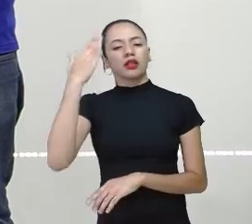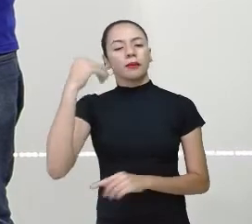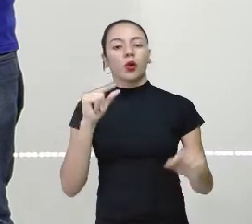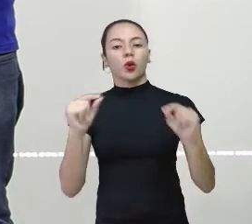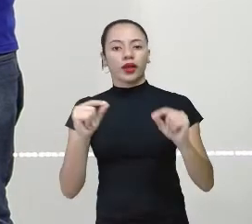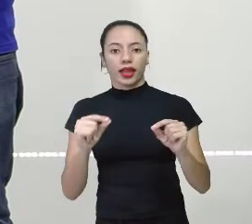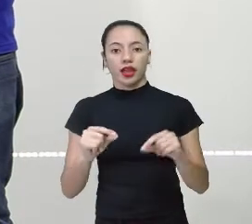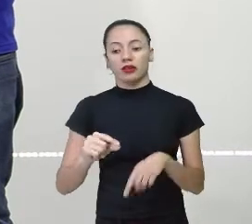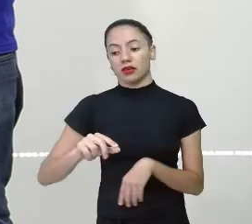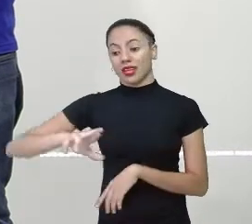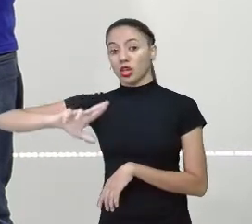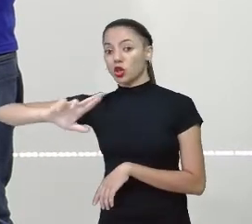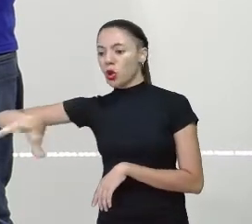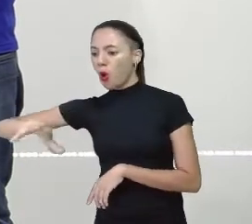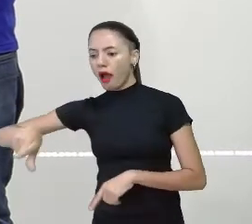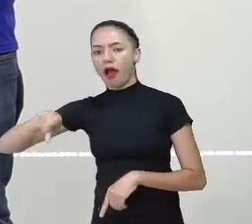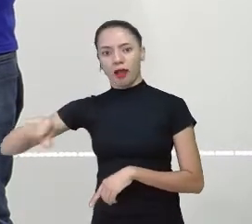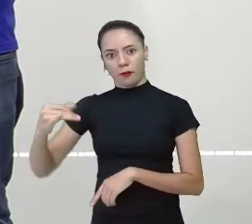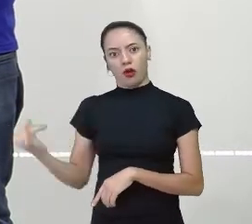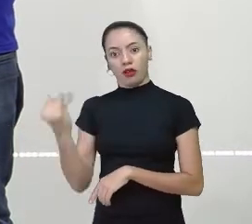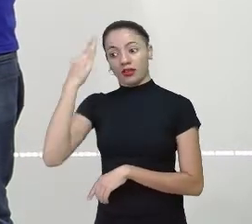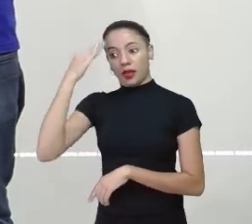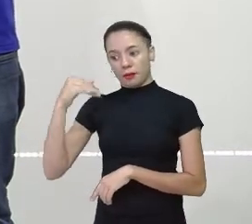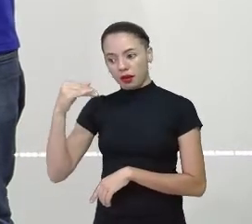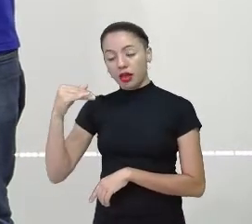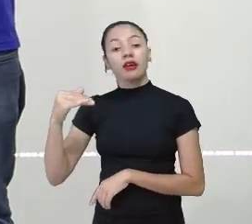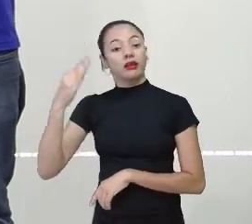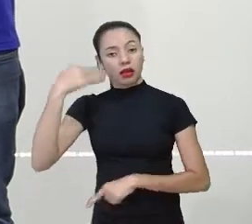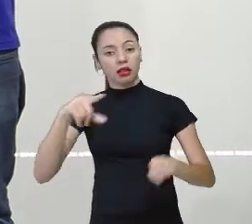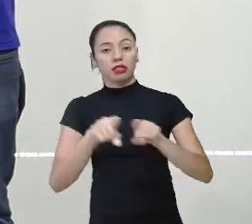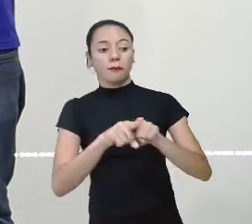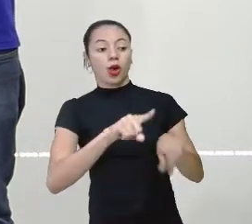é, para a gente saber o que é. Então, se a